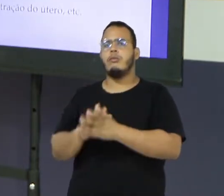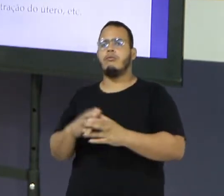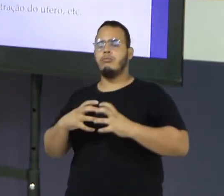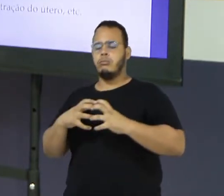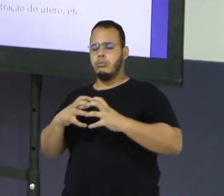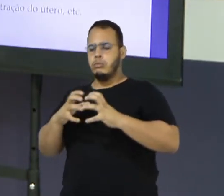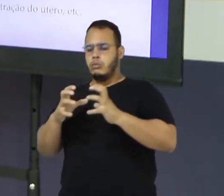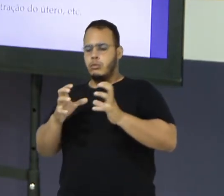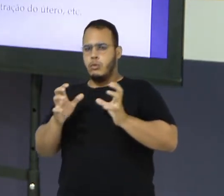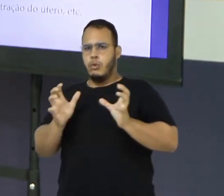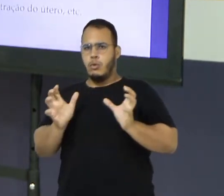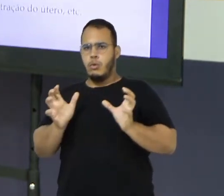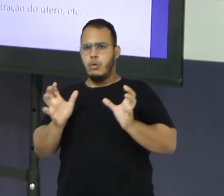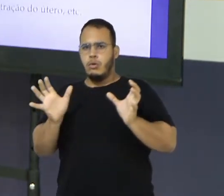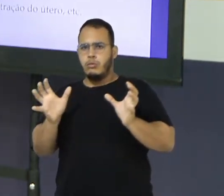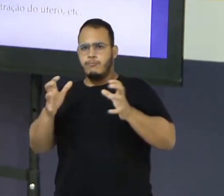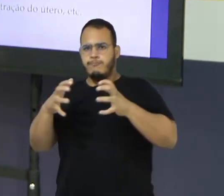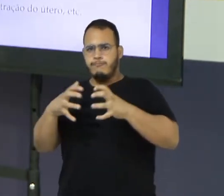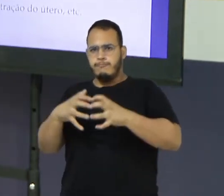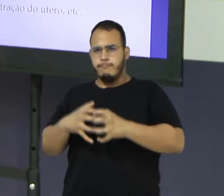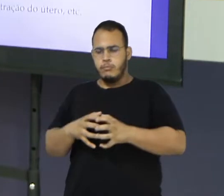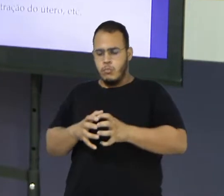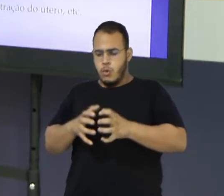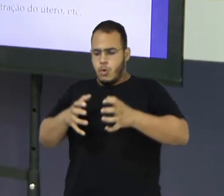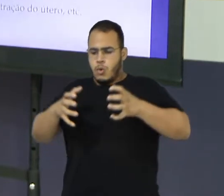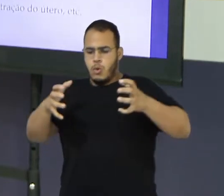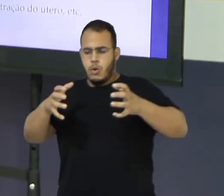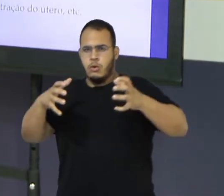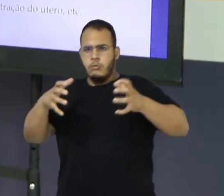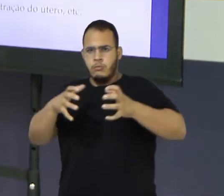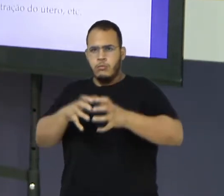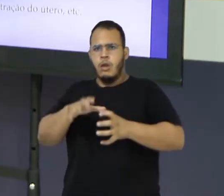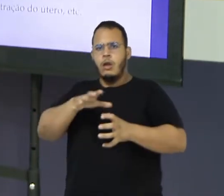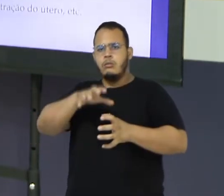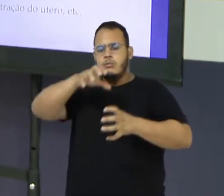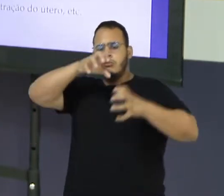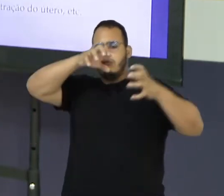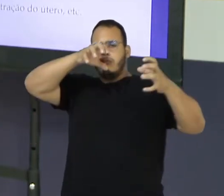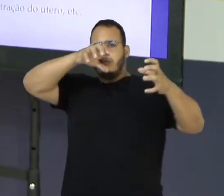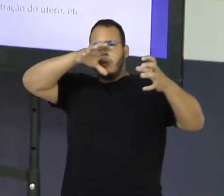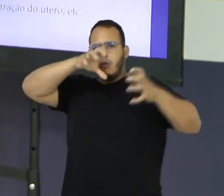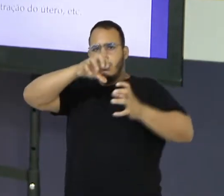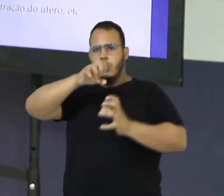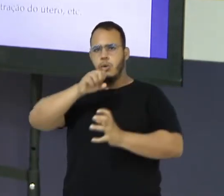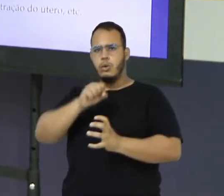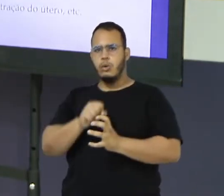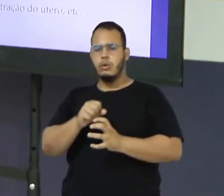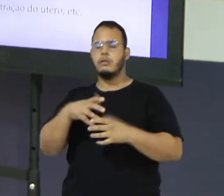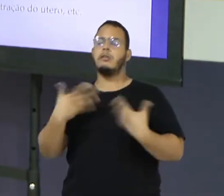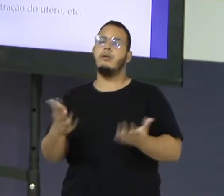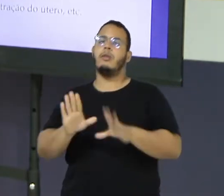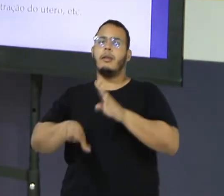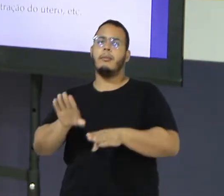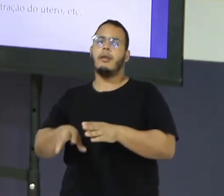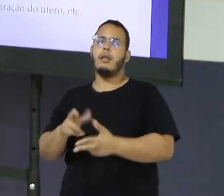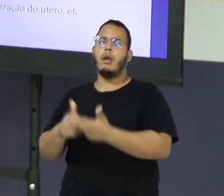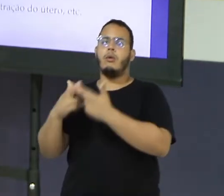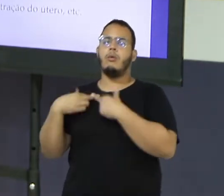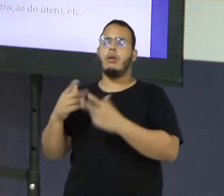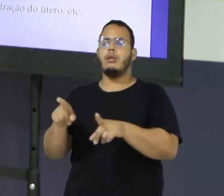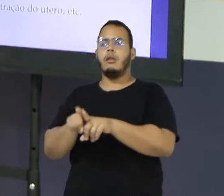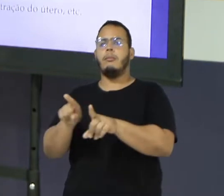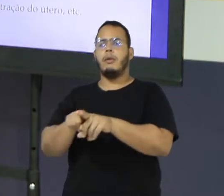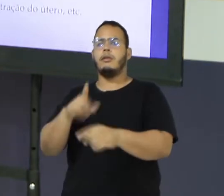e eles voltam ao seu tamanho natural, acontece aí pela ação do músculo liso, certo? Regulando o fluxo de